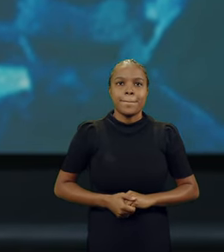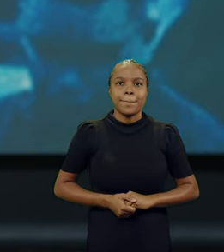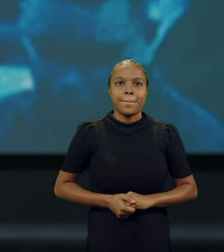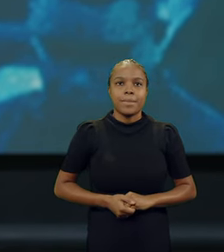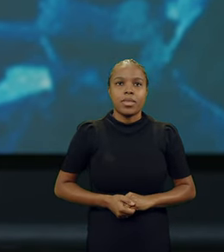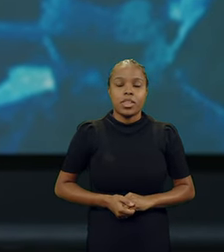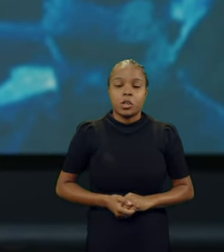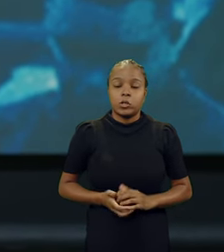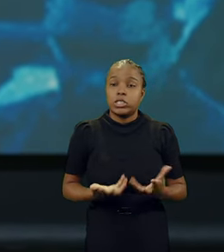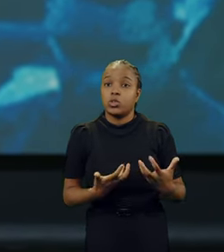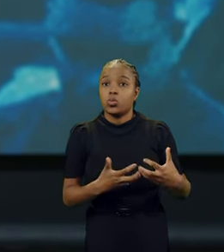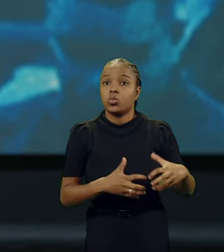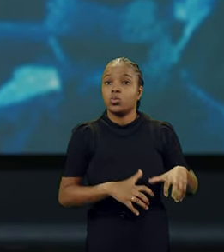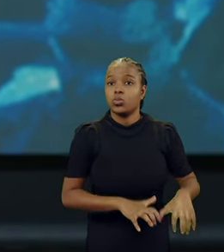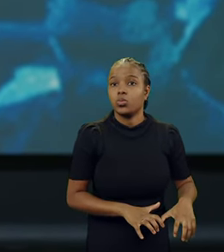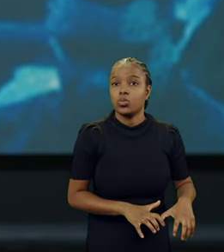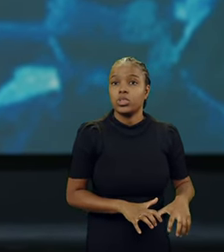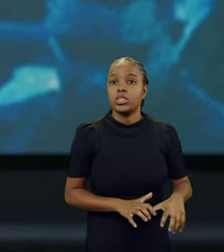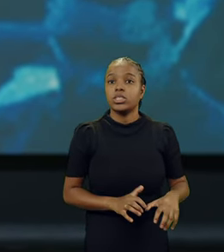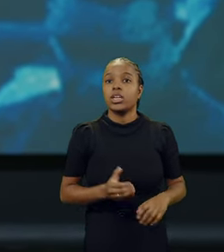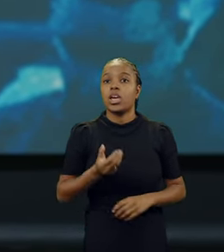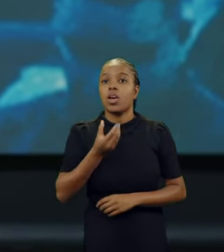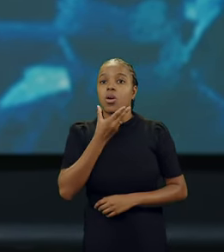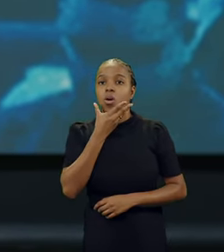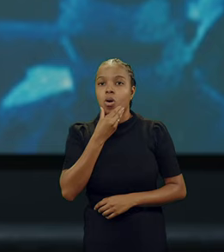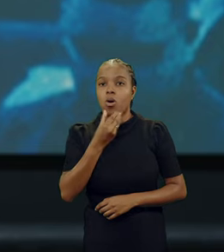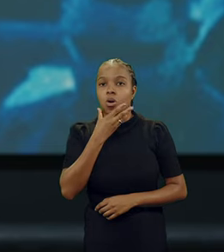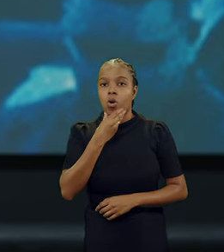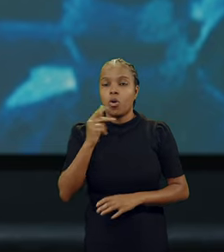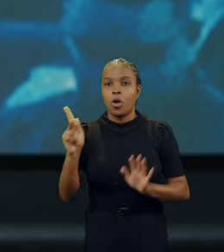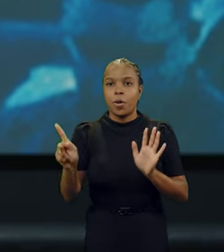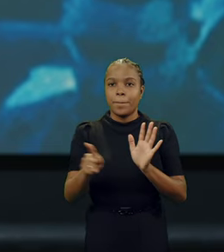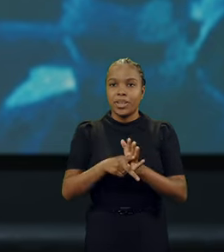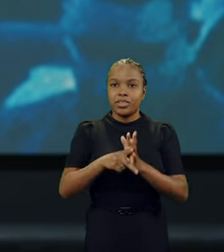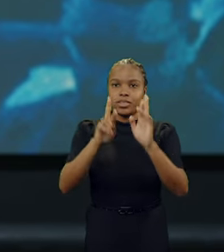e não quiseram ser homens desse reino?